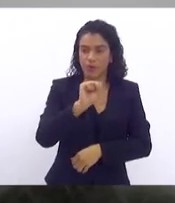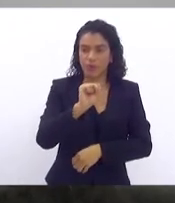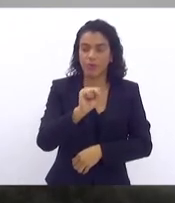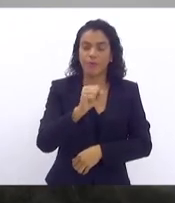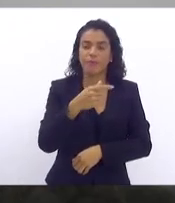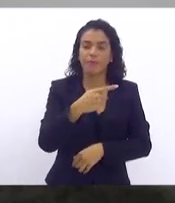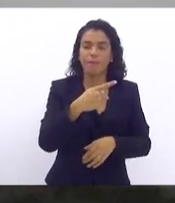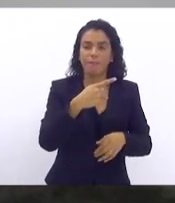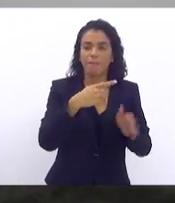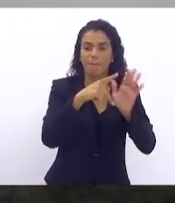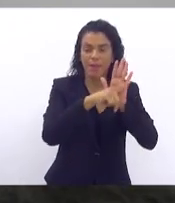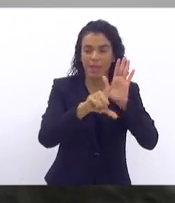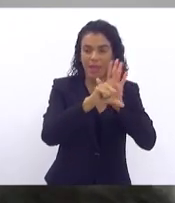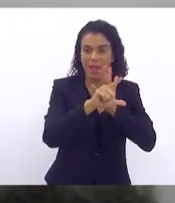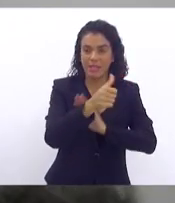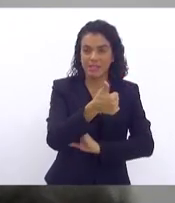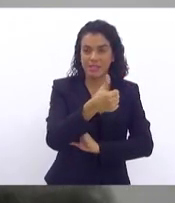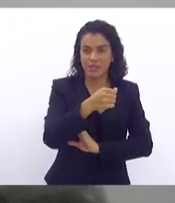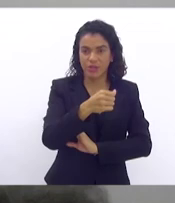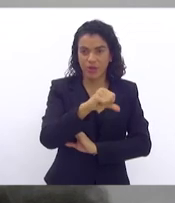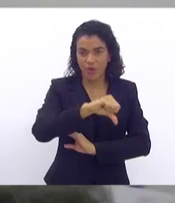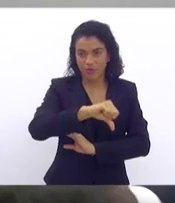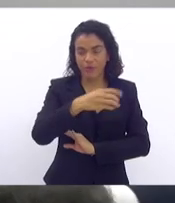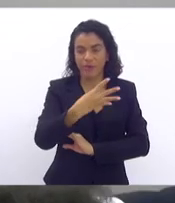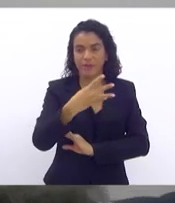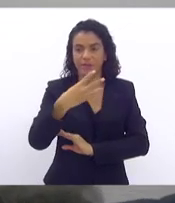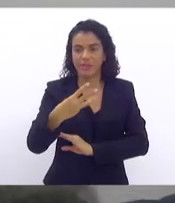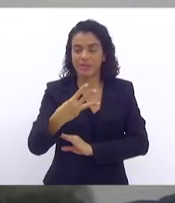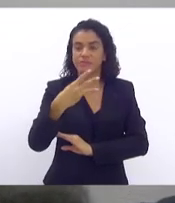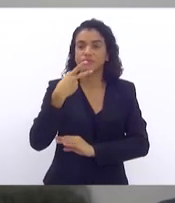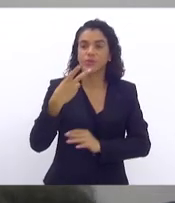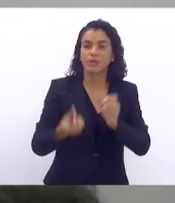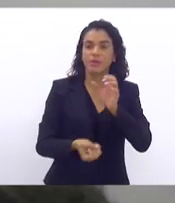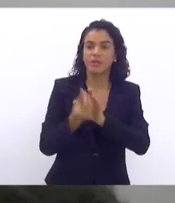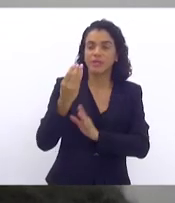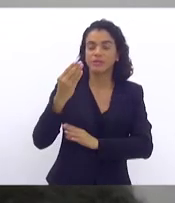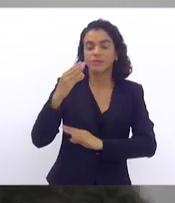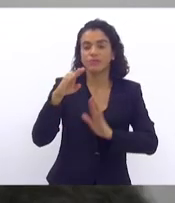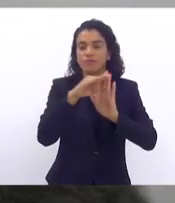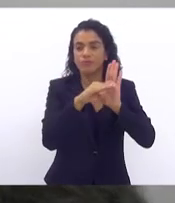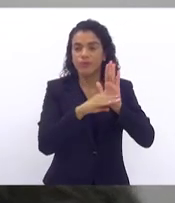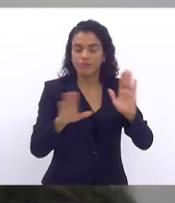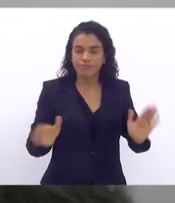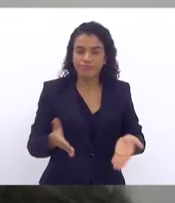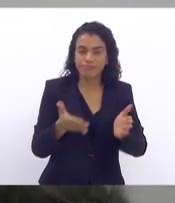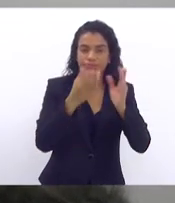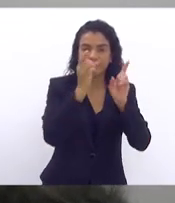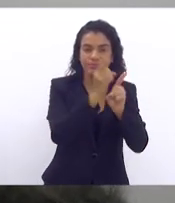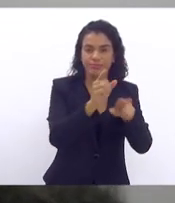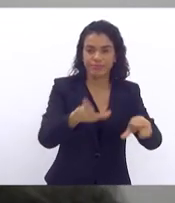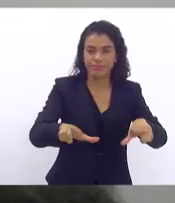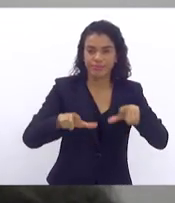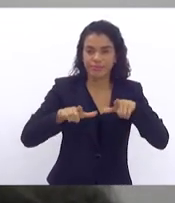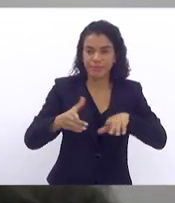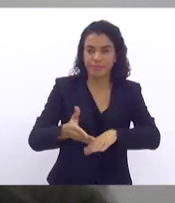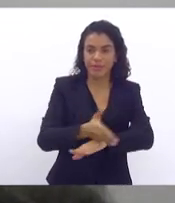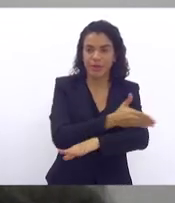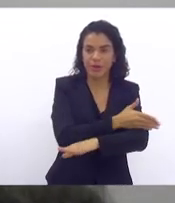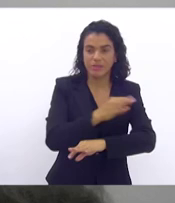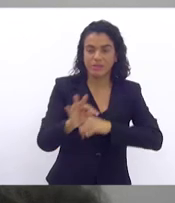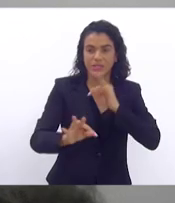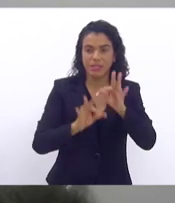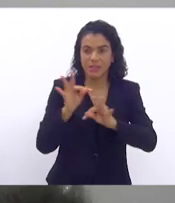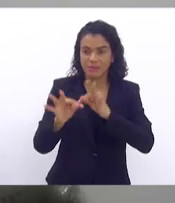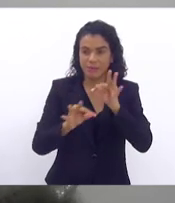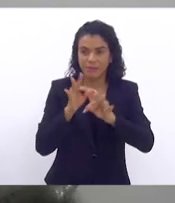PL 1943/23, de autoria do deputado Fred Pacheco, que dispõe sobre a criação do programa de conscientização e incentivo ao diagnóstico precoce e tratamento